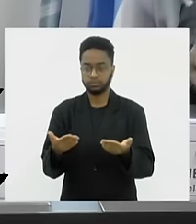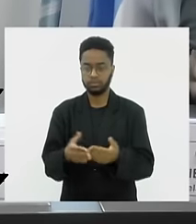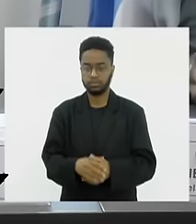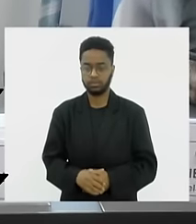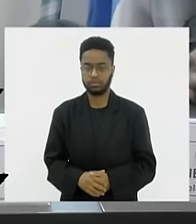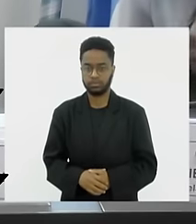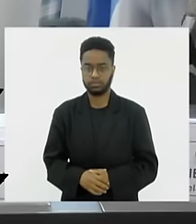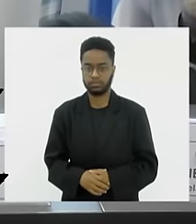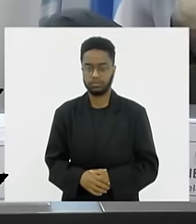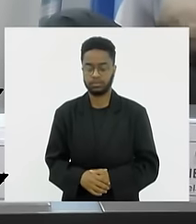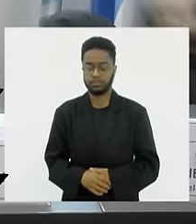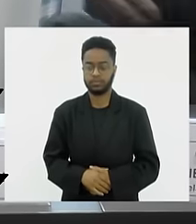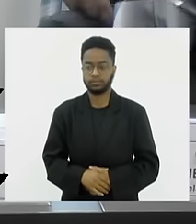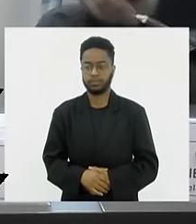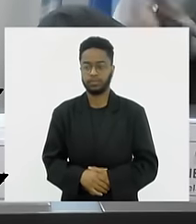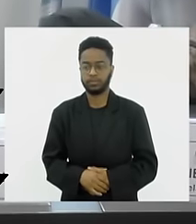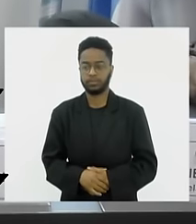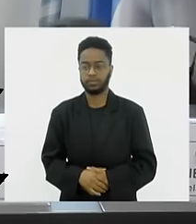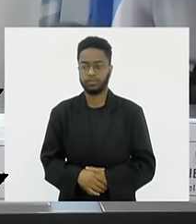Então,